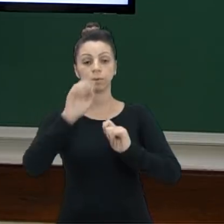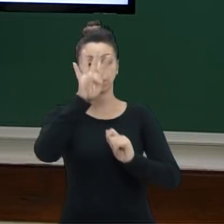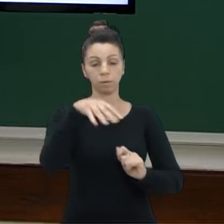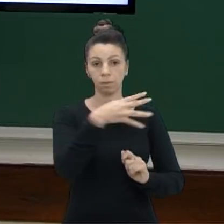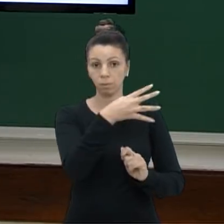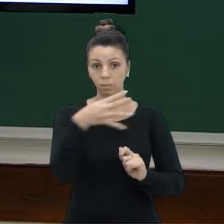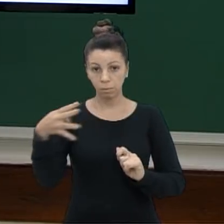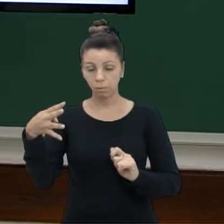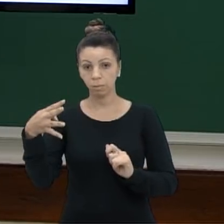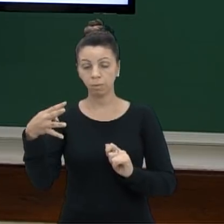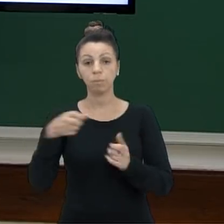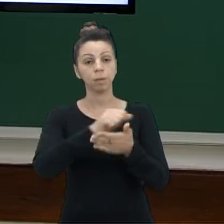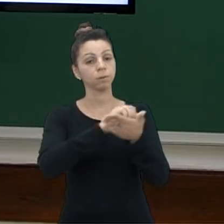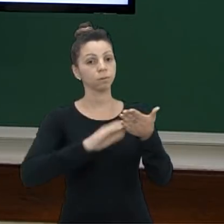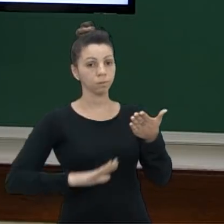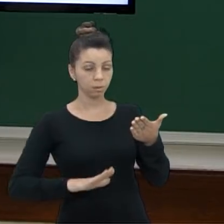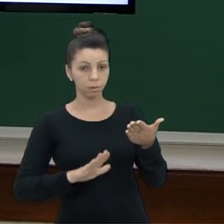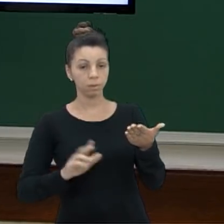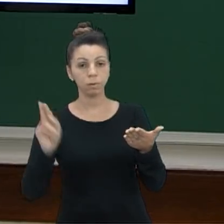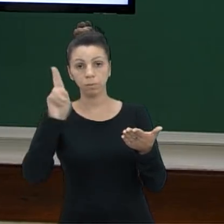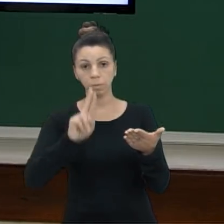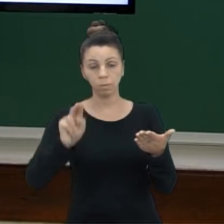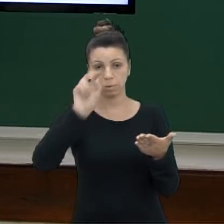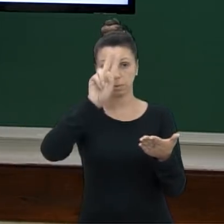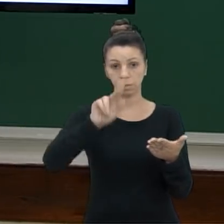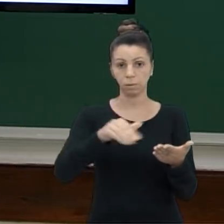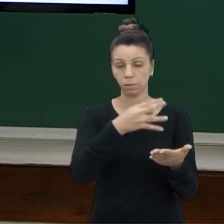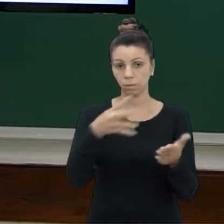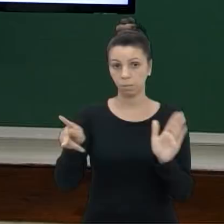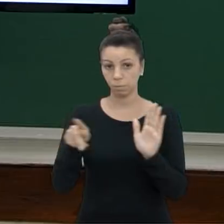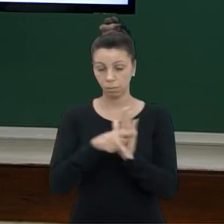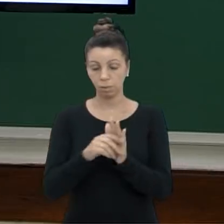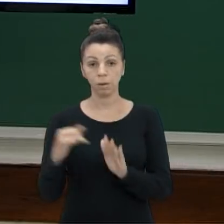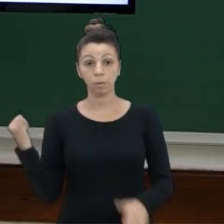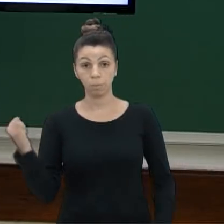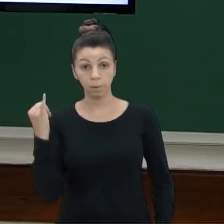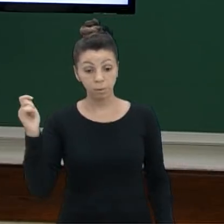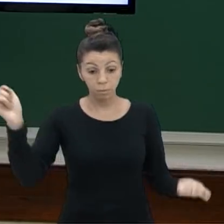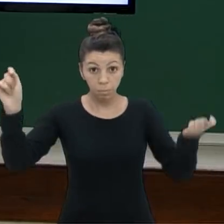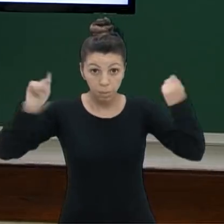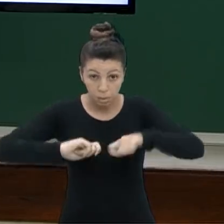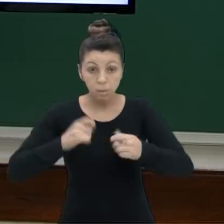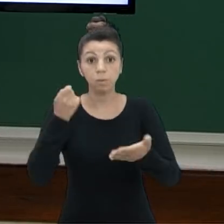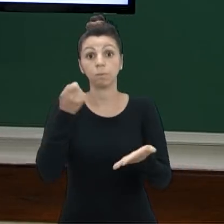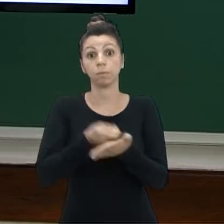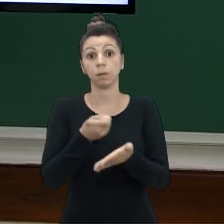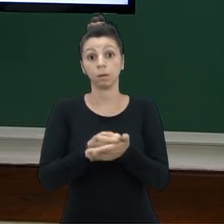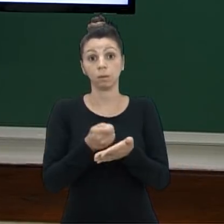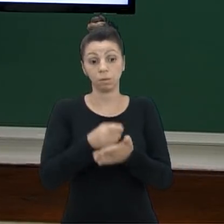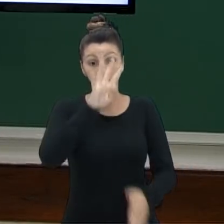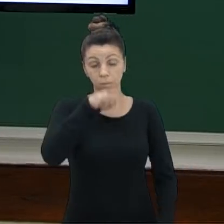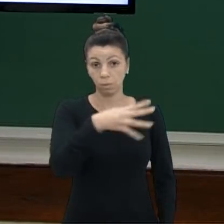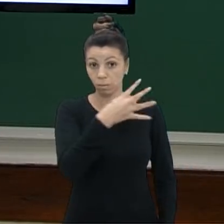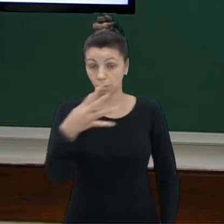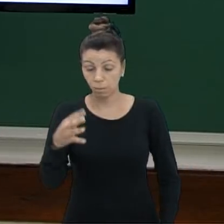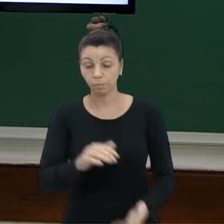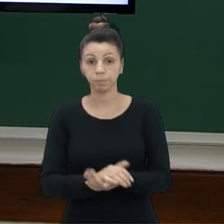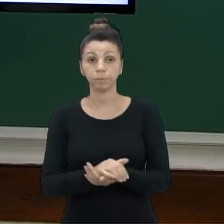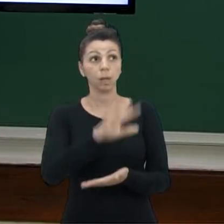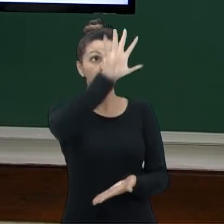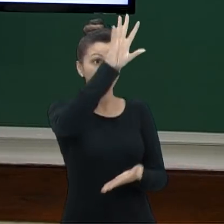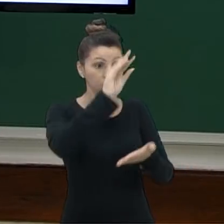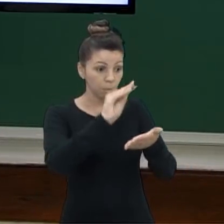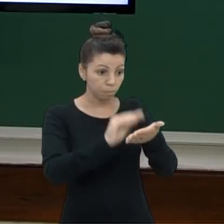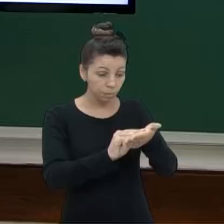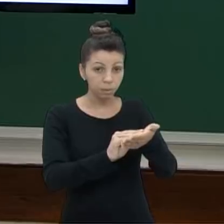tabela, aliás, para fazer exercícios que usam tabela, é importante ter a tabela. Então eu vou dar um tempinho para vocês copiarem essa nova